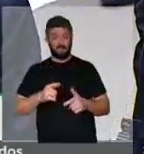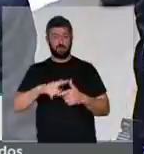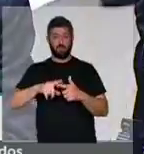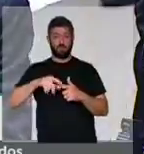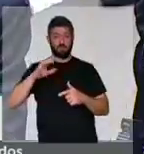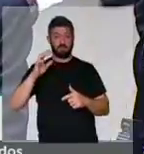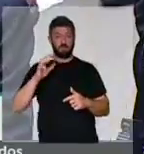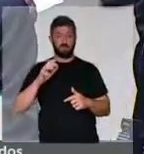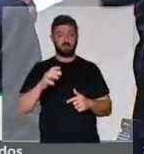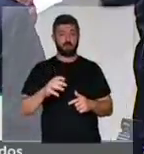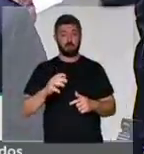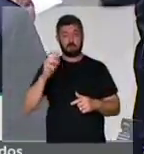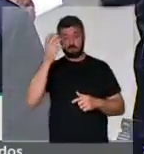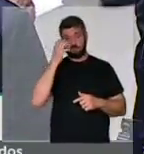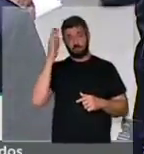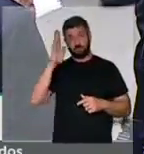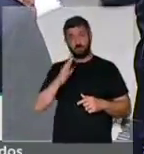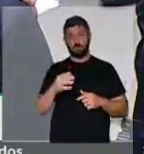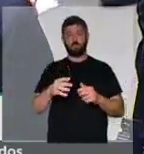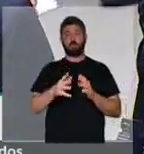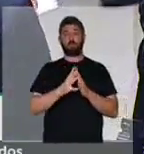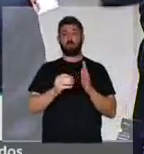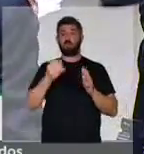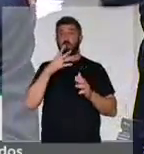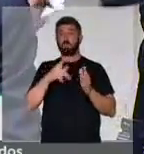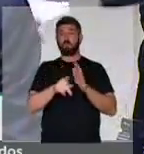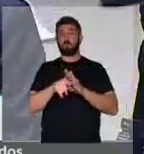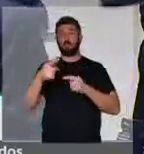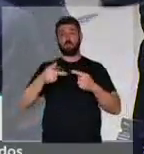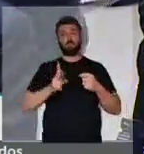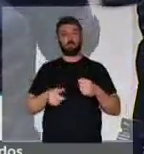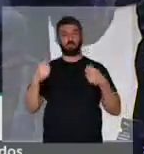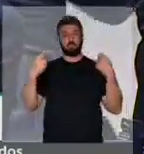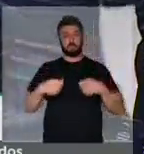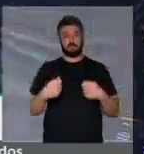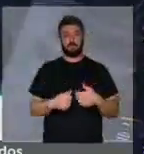passamos. Os bons exemplos da política precisam prevalecer. Parabéns, Santa Maria do Oeste.